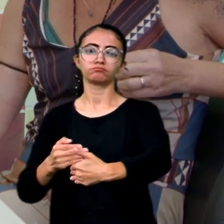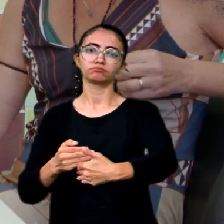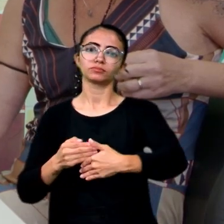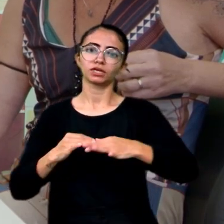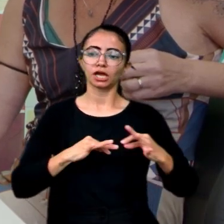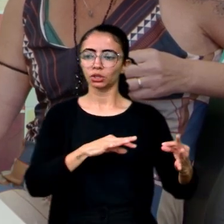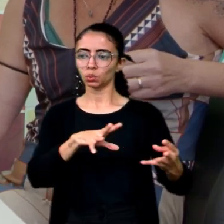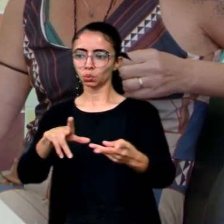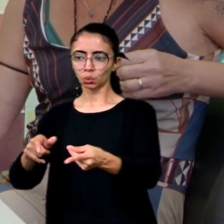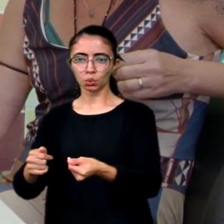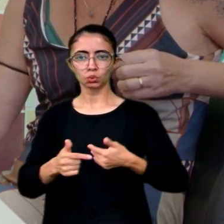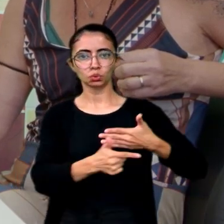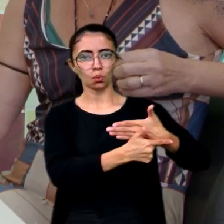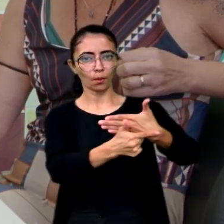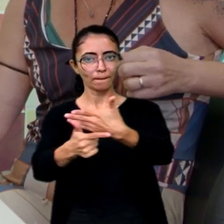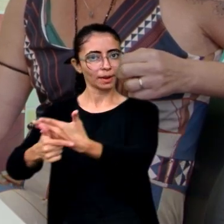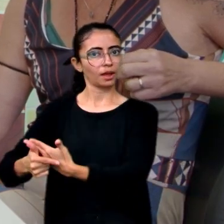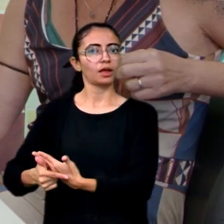teria